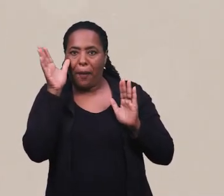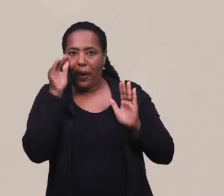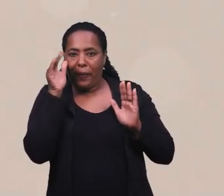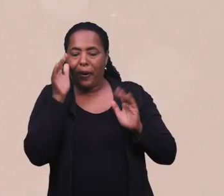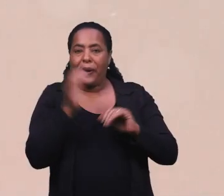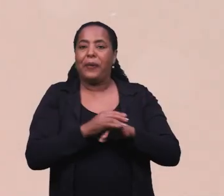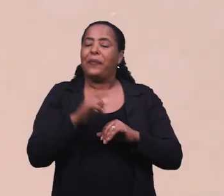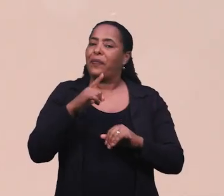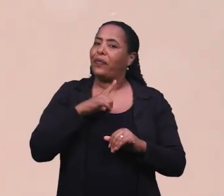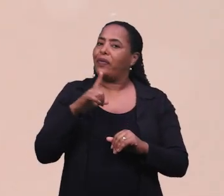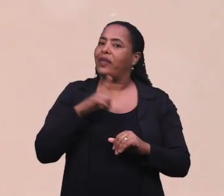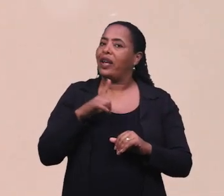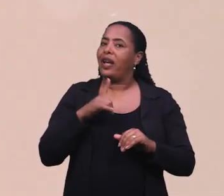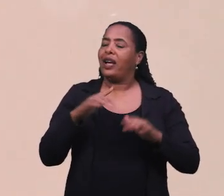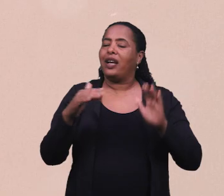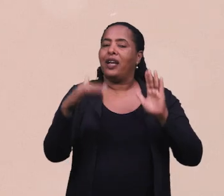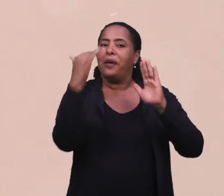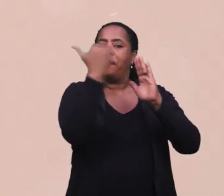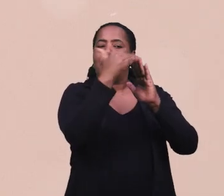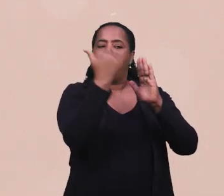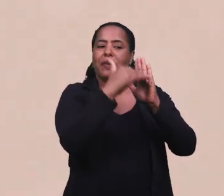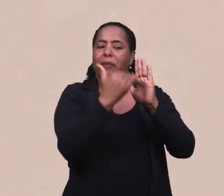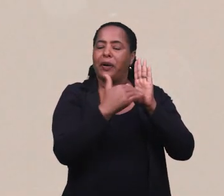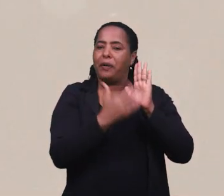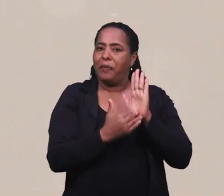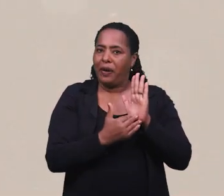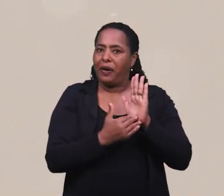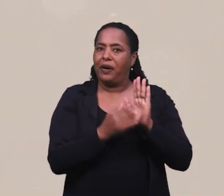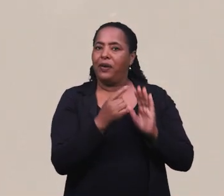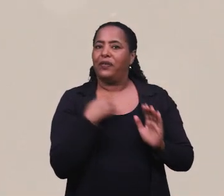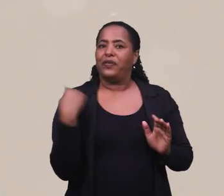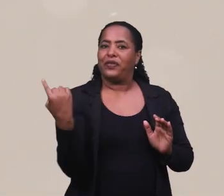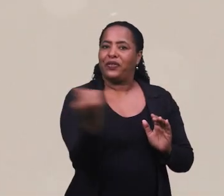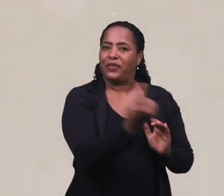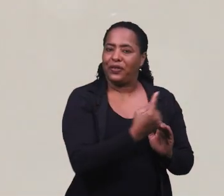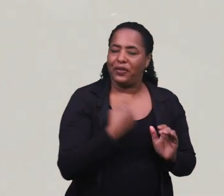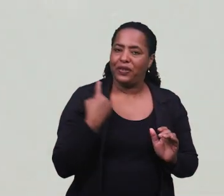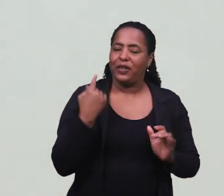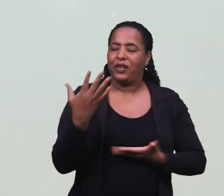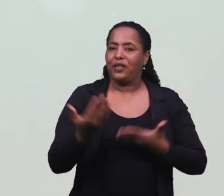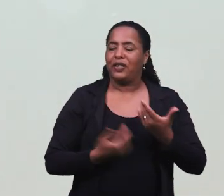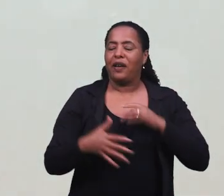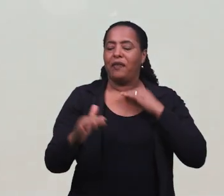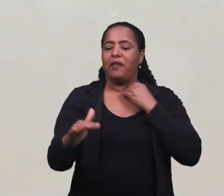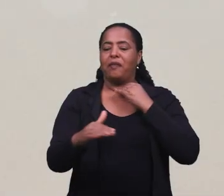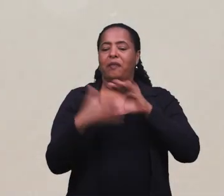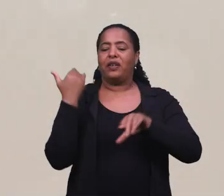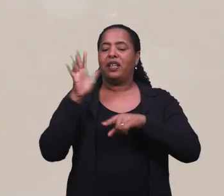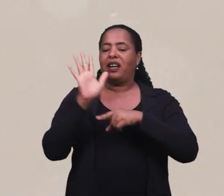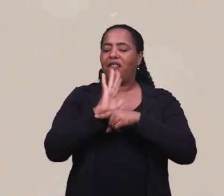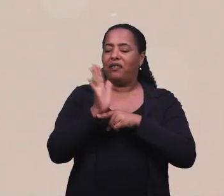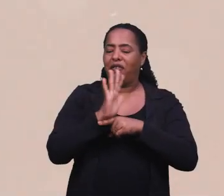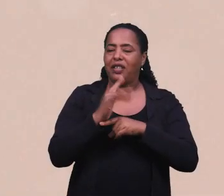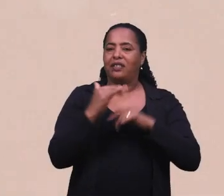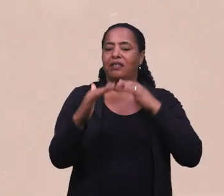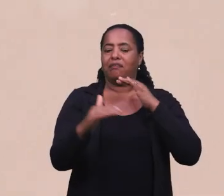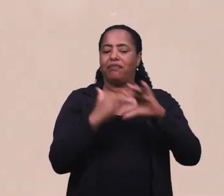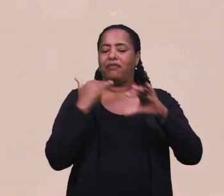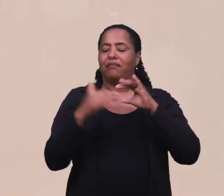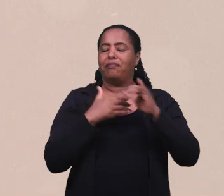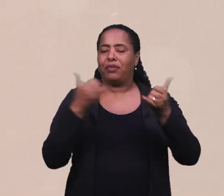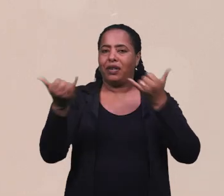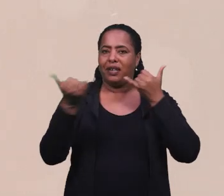em Xaxim, Santa Catarina. Quero deixar aqui um recado para os nossos anciões aqui da igreja, e